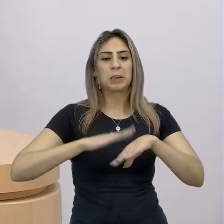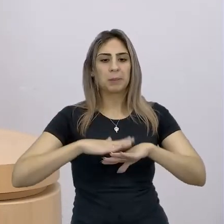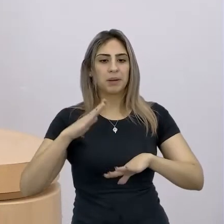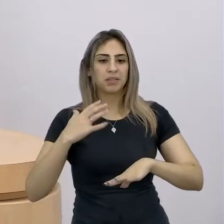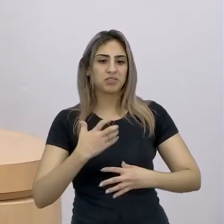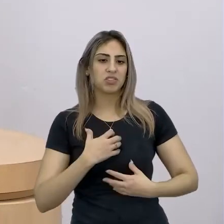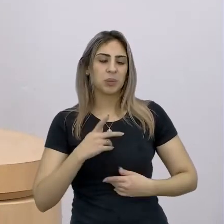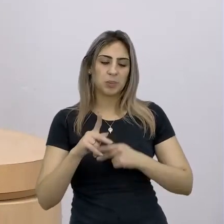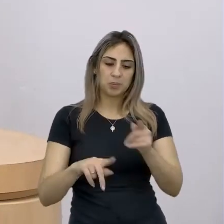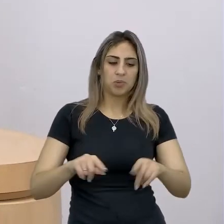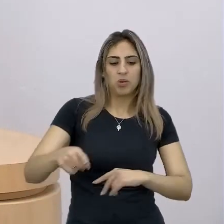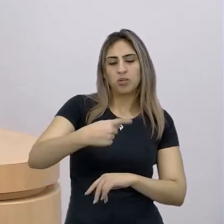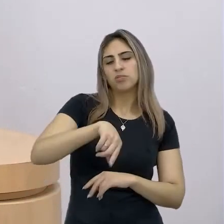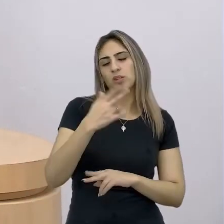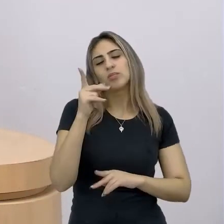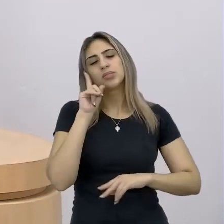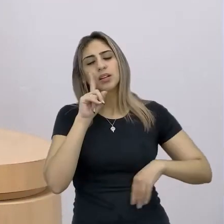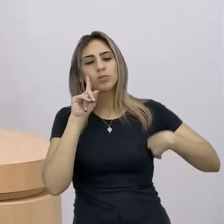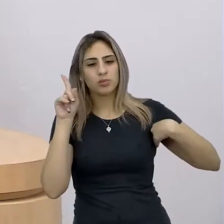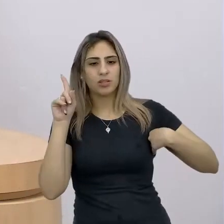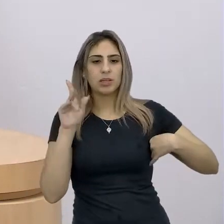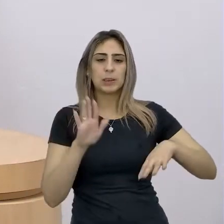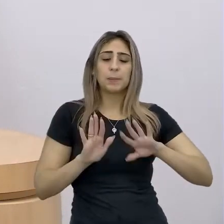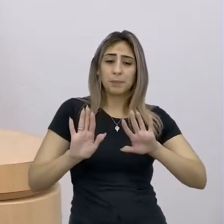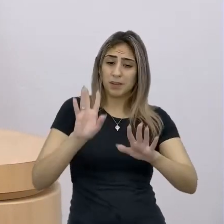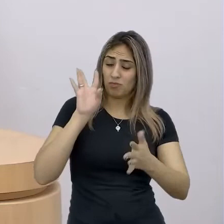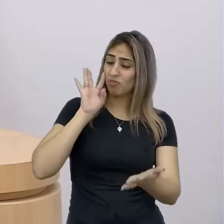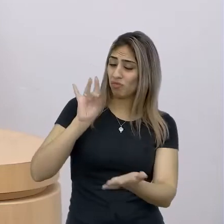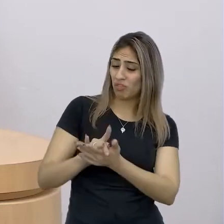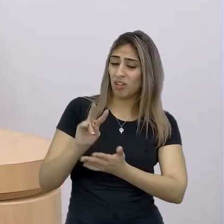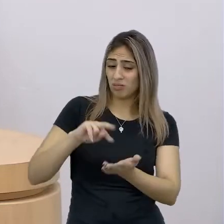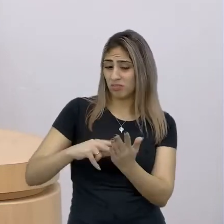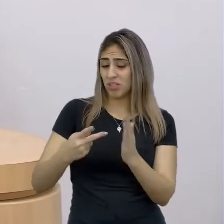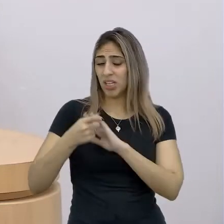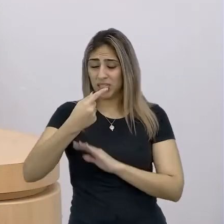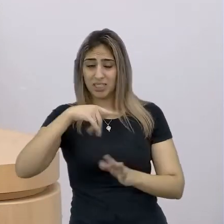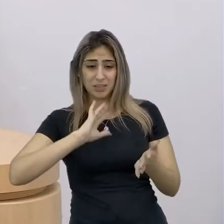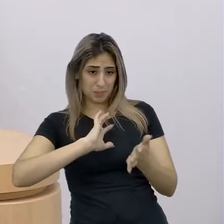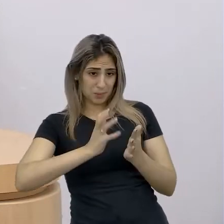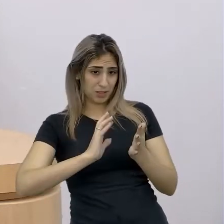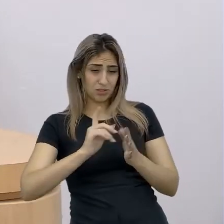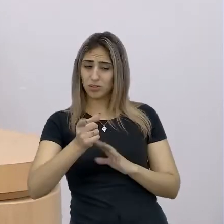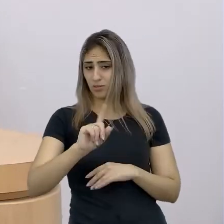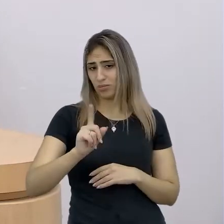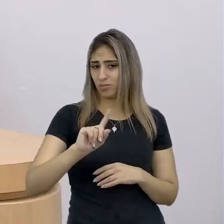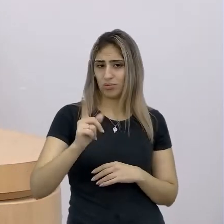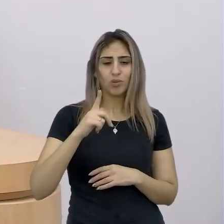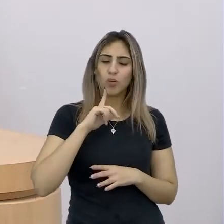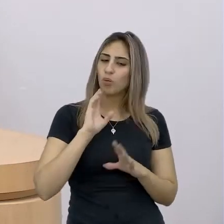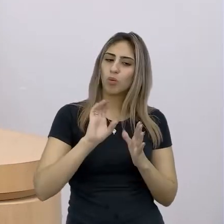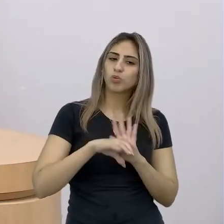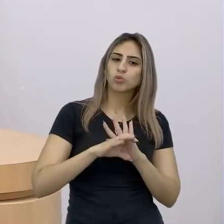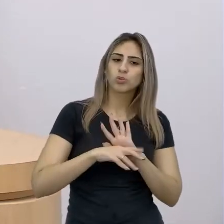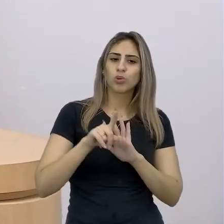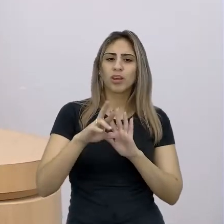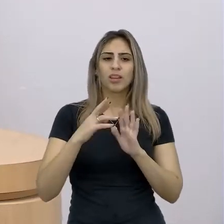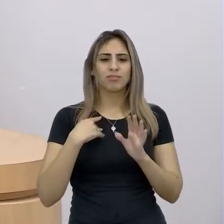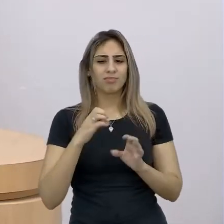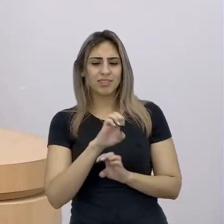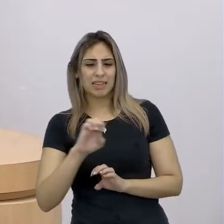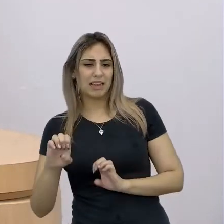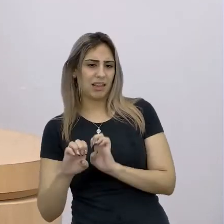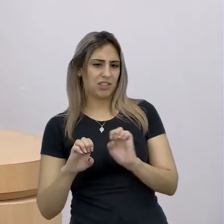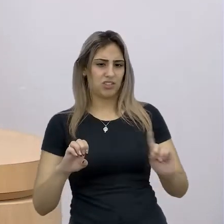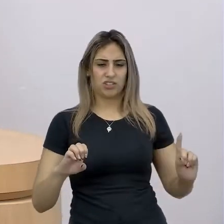mesma população dos Estados Unidos. Mas o fato é que esses partidos eles não constituem esquerda e